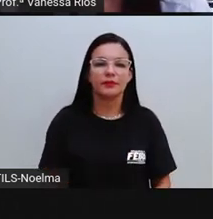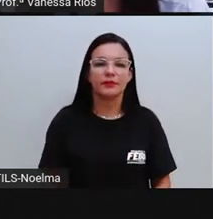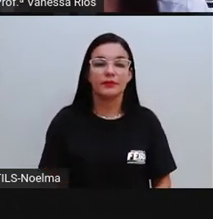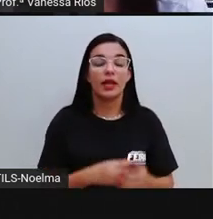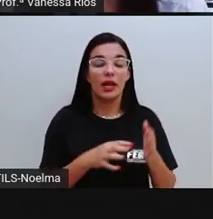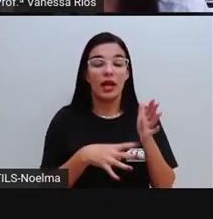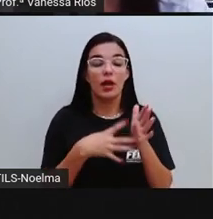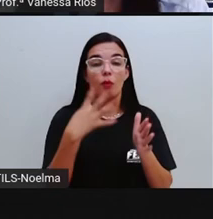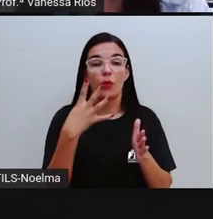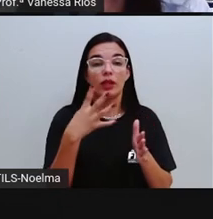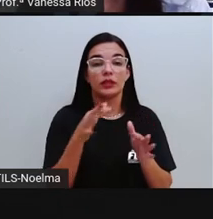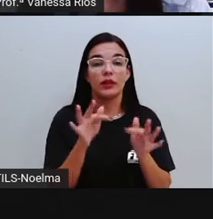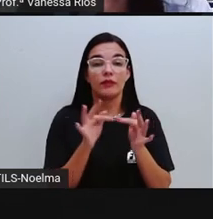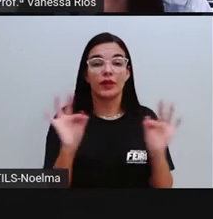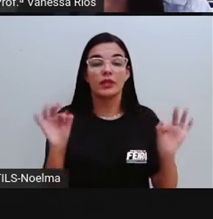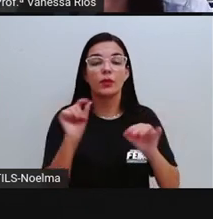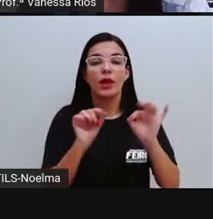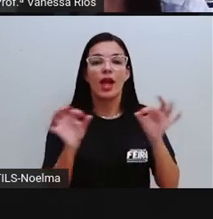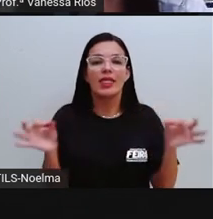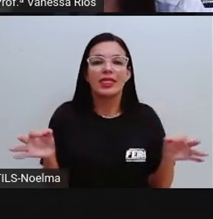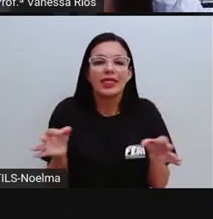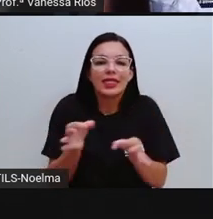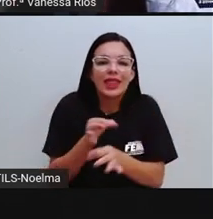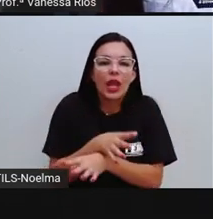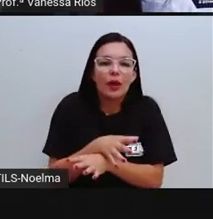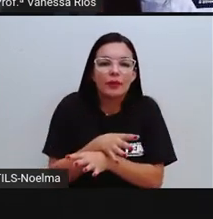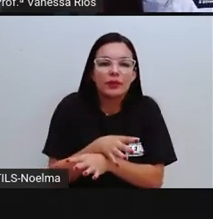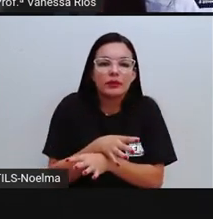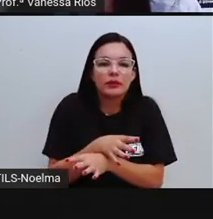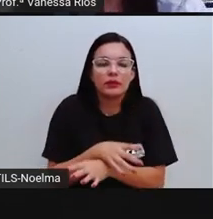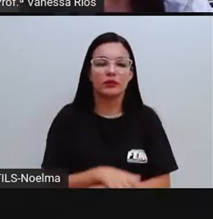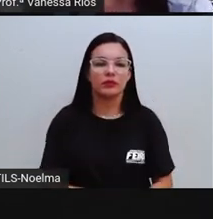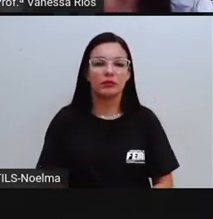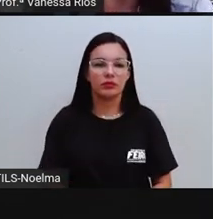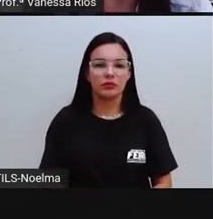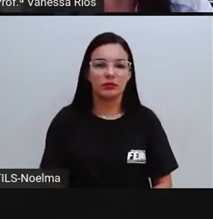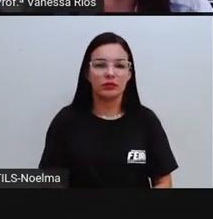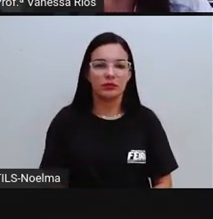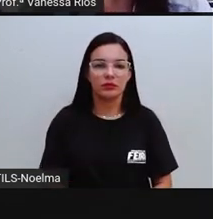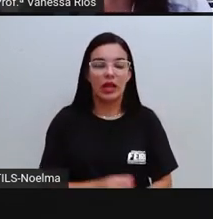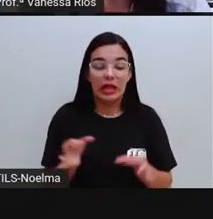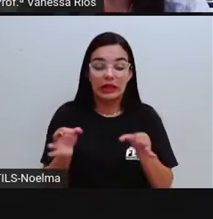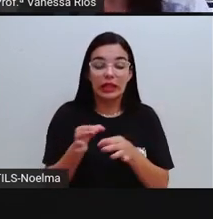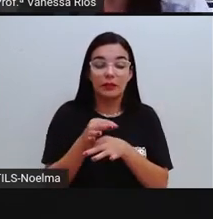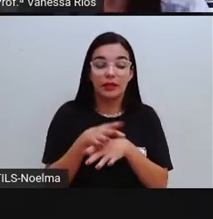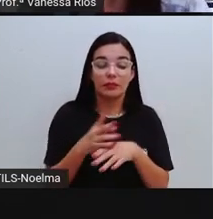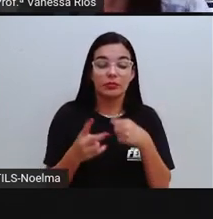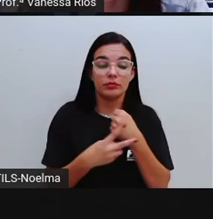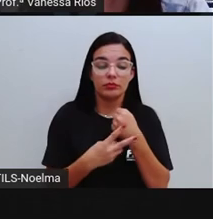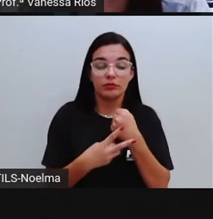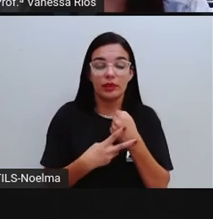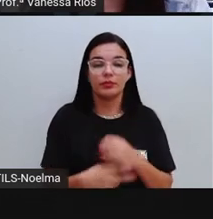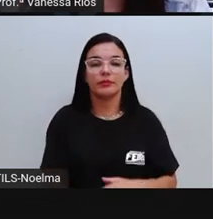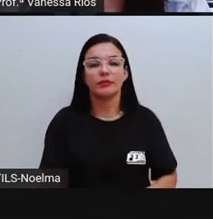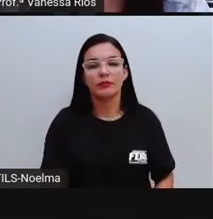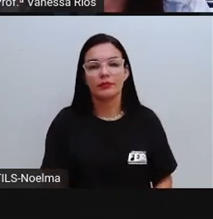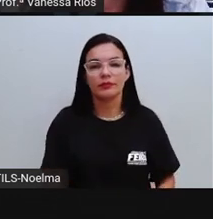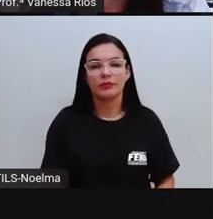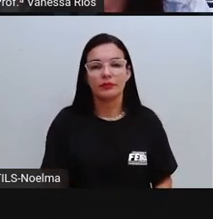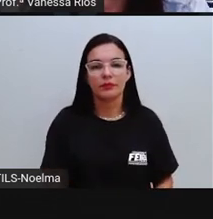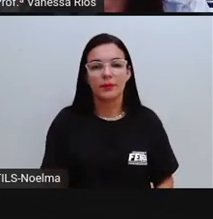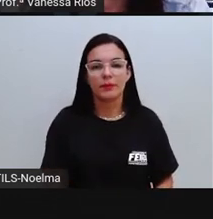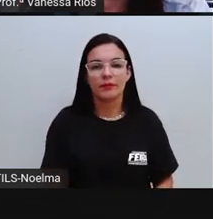Nesta outra frase, o verbo é terminamos, que vem do verbo terminar.